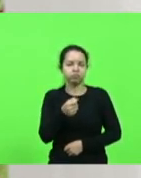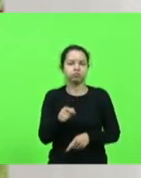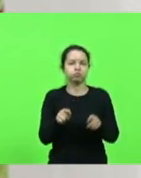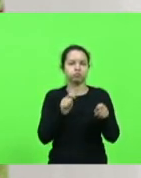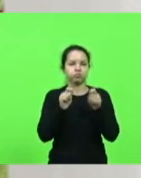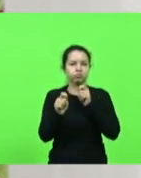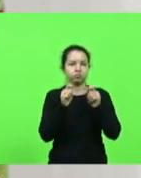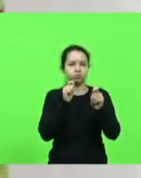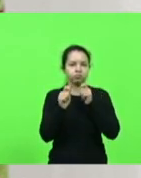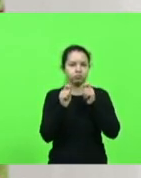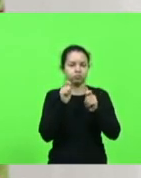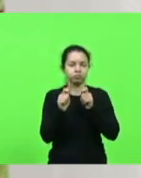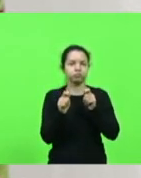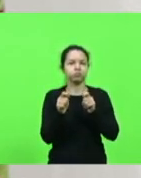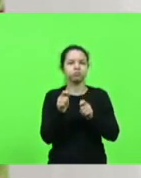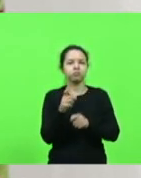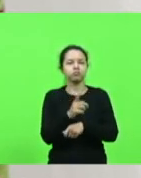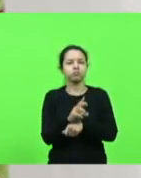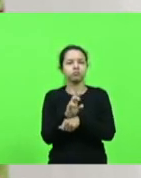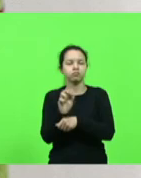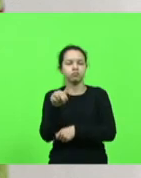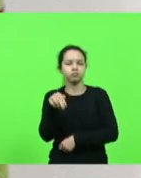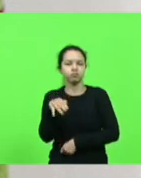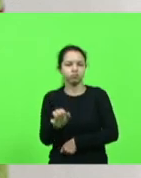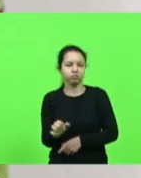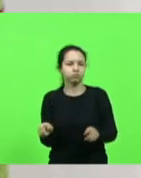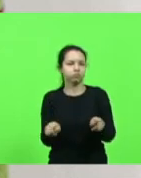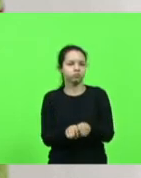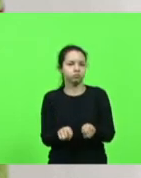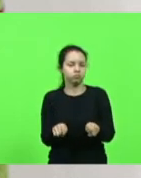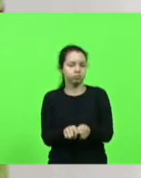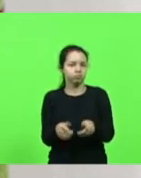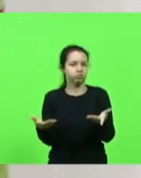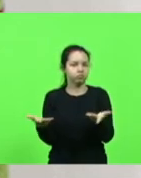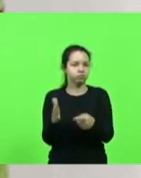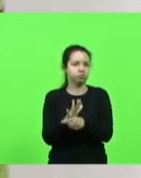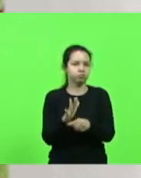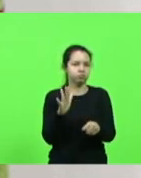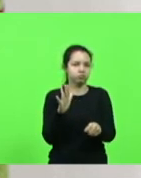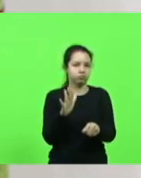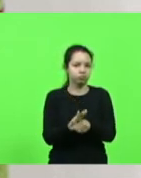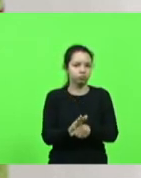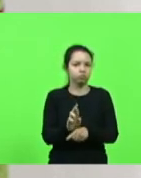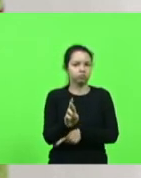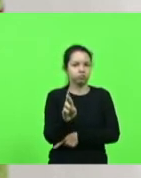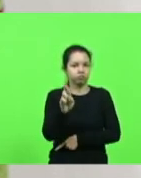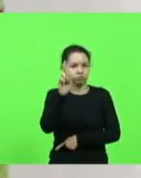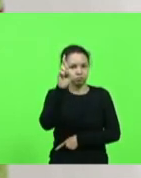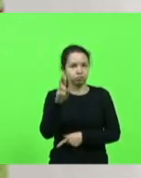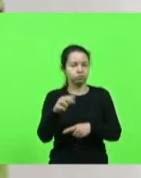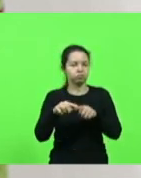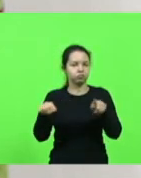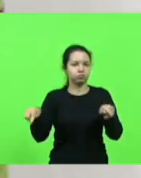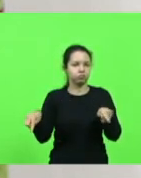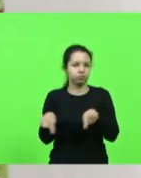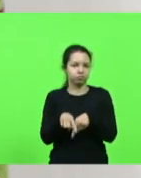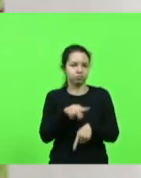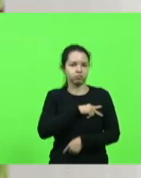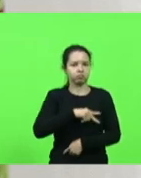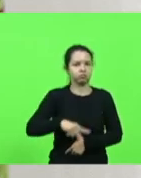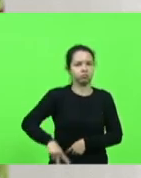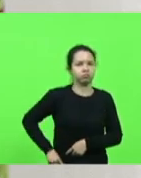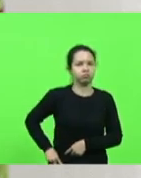agora já também com a colaboração do doutor André, que é o chefe de gabinete da presidência desta casa. Como todos